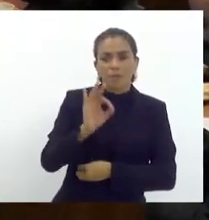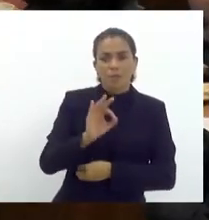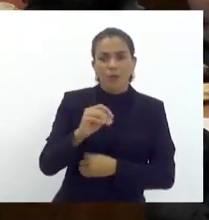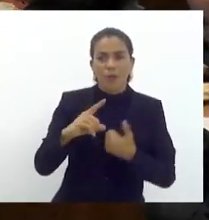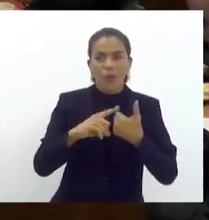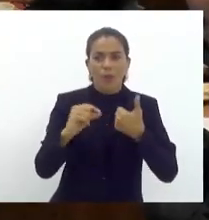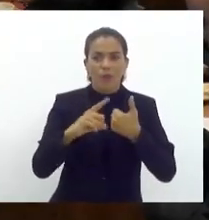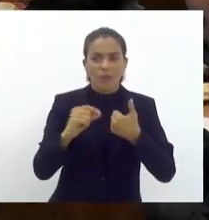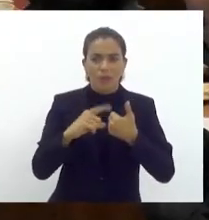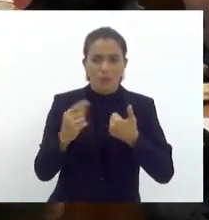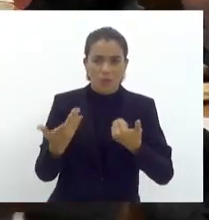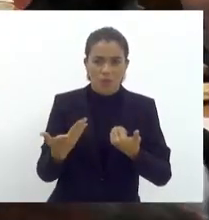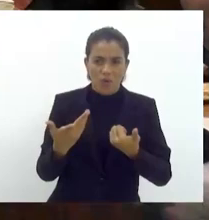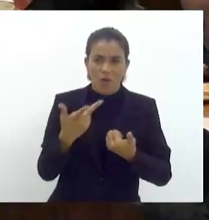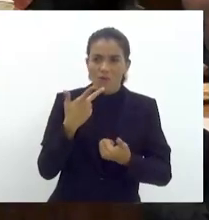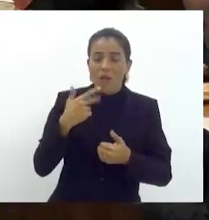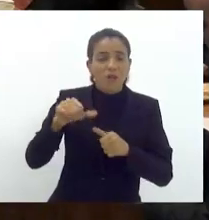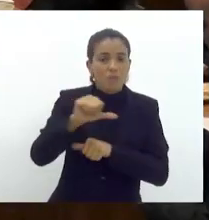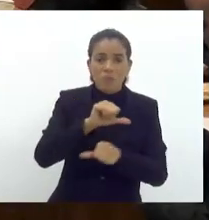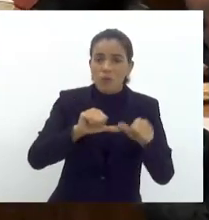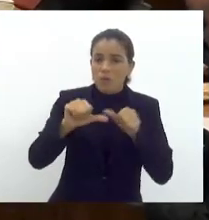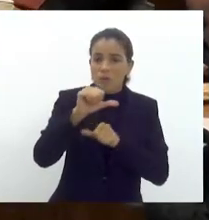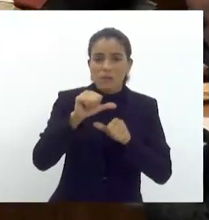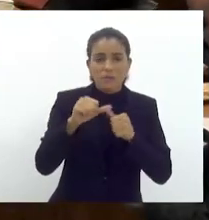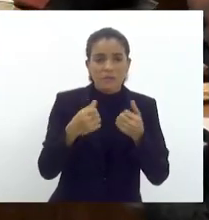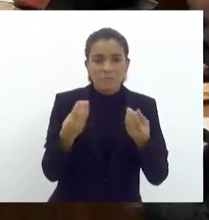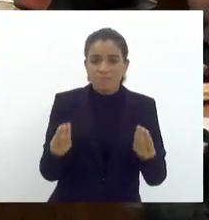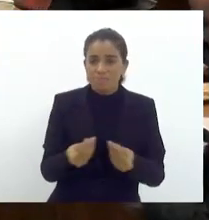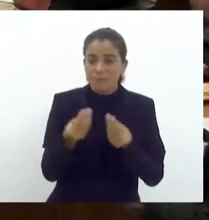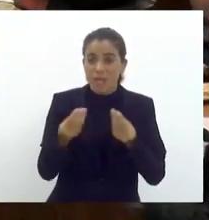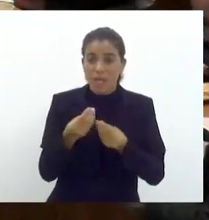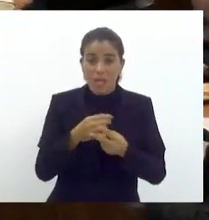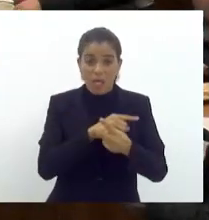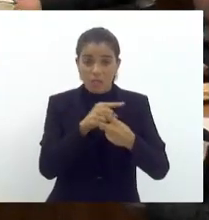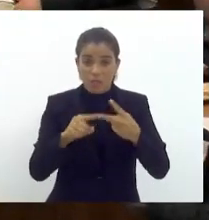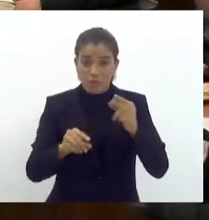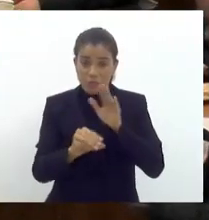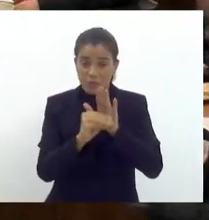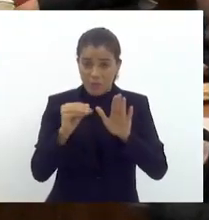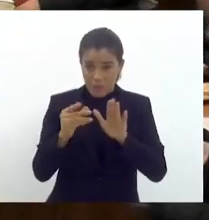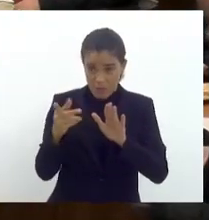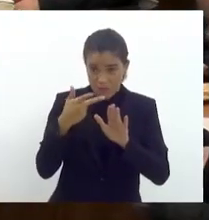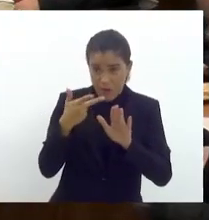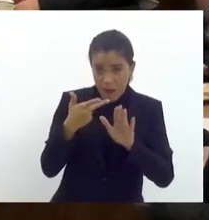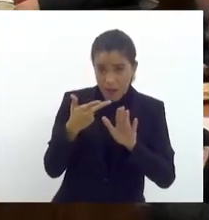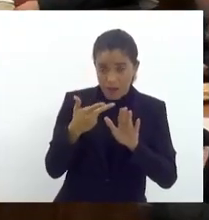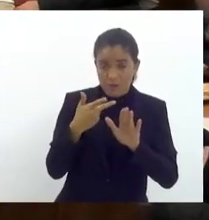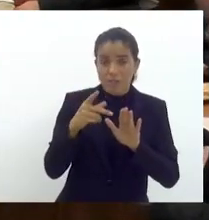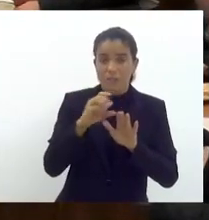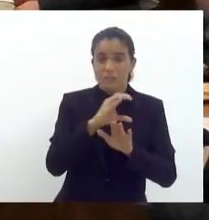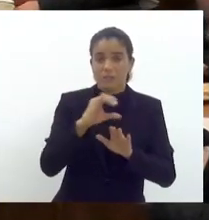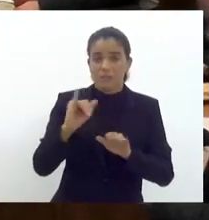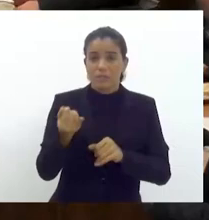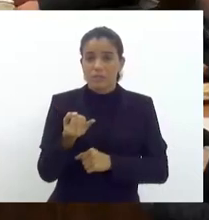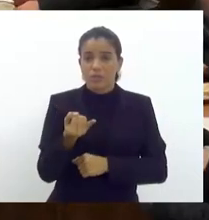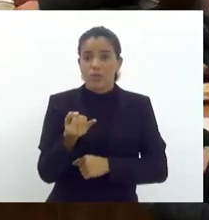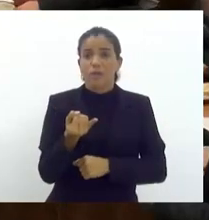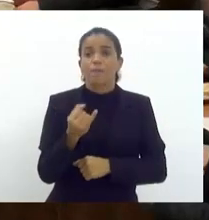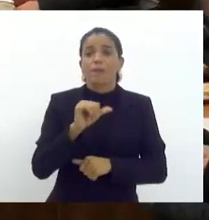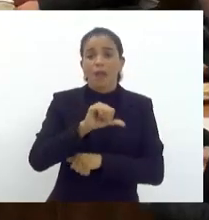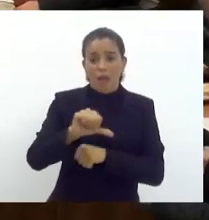estabelece nenhum ele fala de mudanças substanciais e as duas emendas que eu vossa excelência se refere da ccj